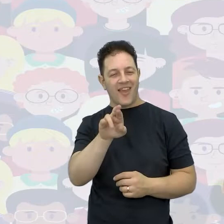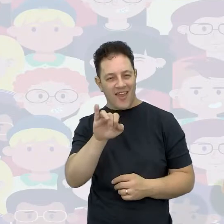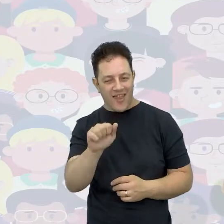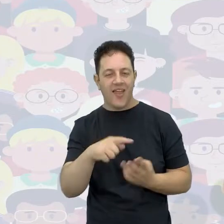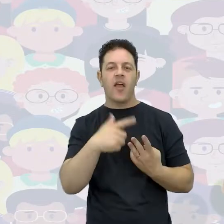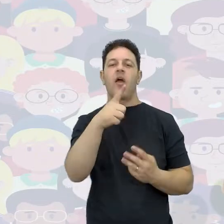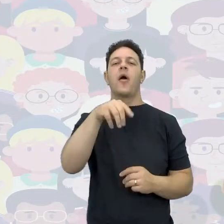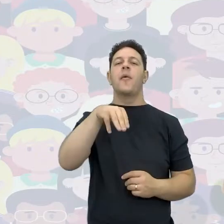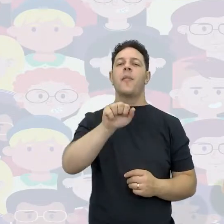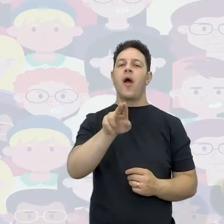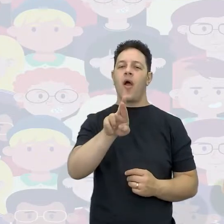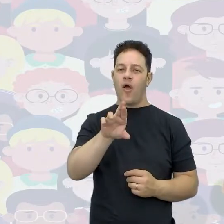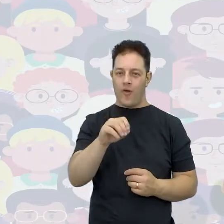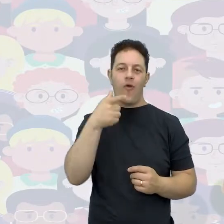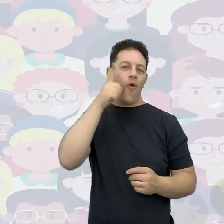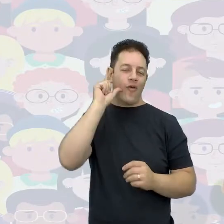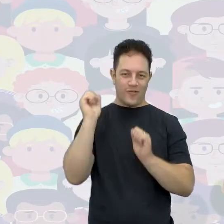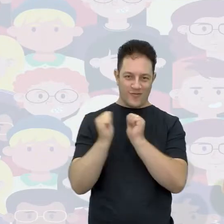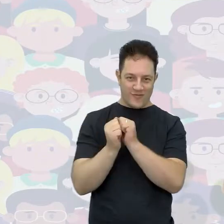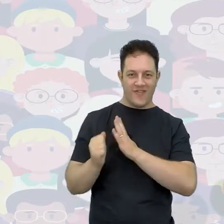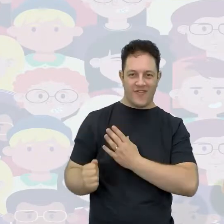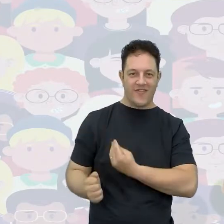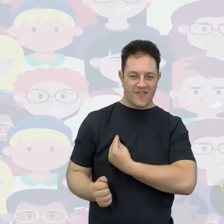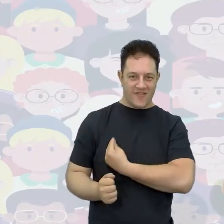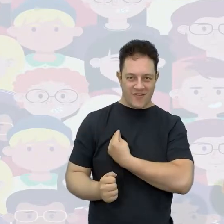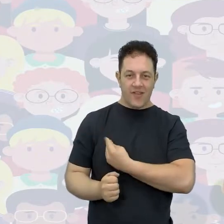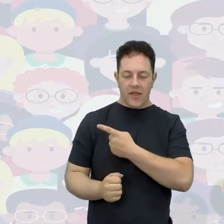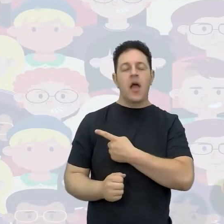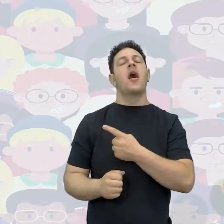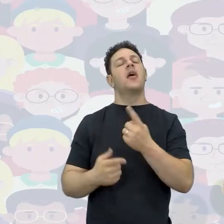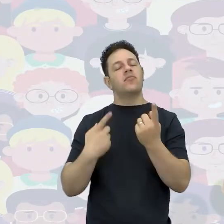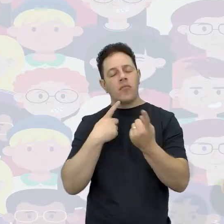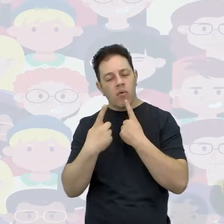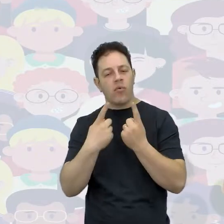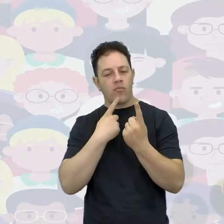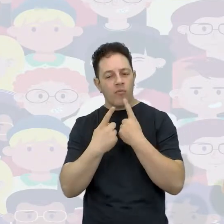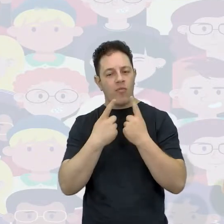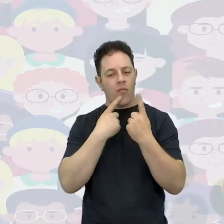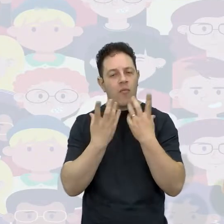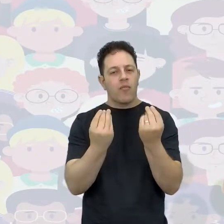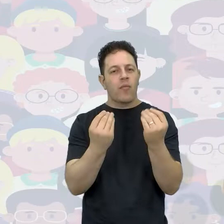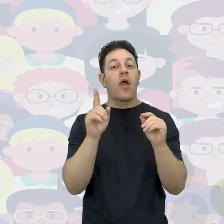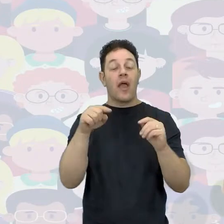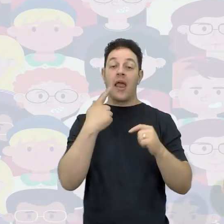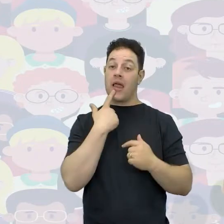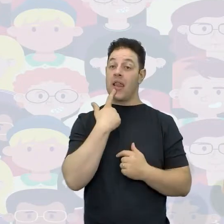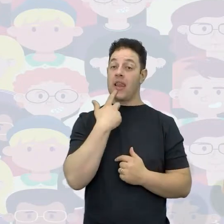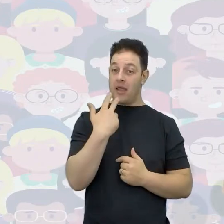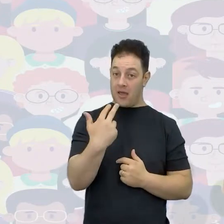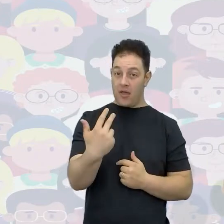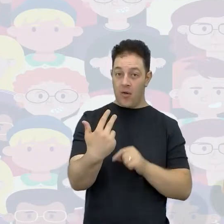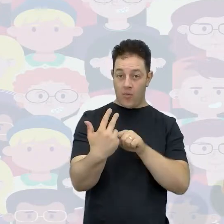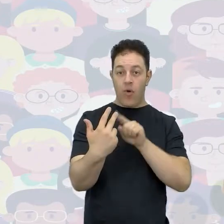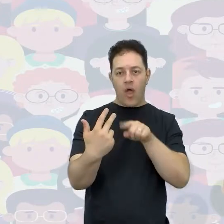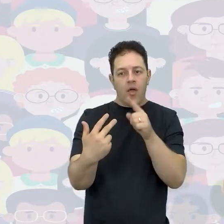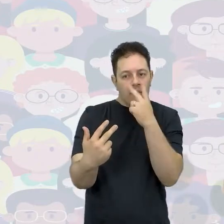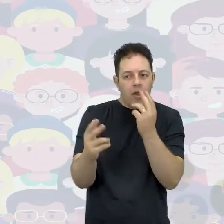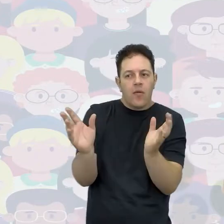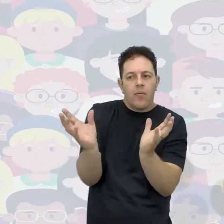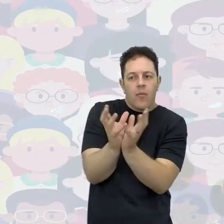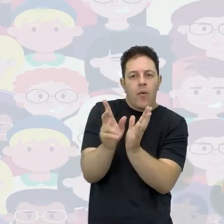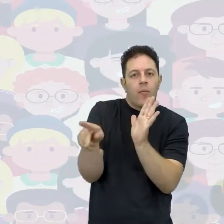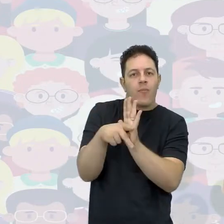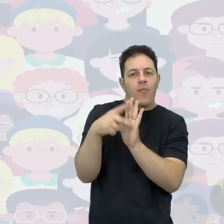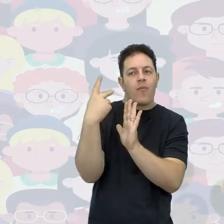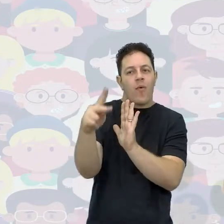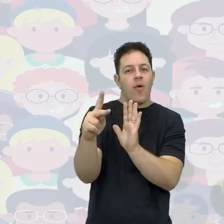Mauro Marçal esteve com a gente ontem. Então, a gente tem discutido muito isso, que a língua, então, ela destaca a identidade de um